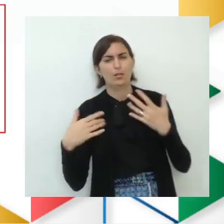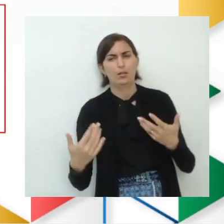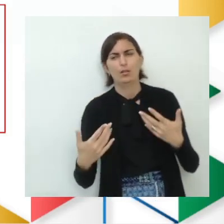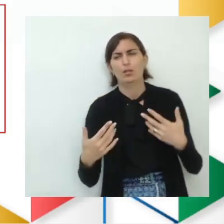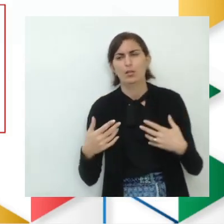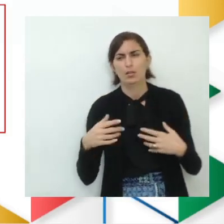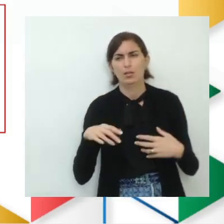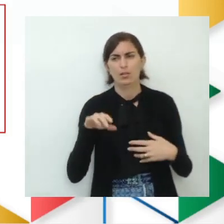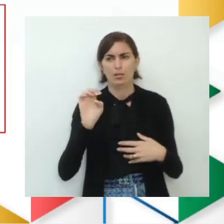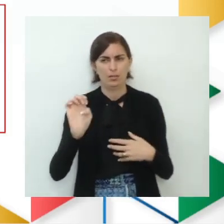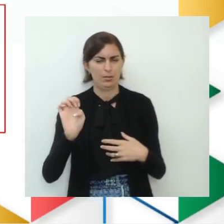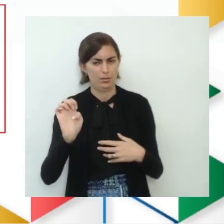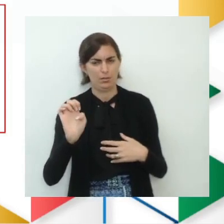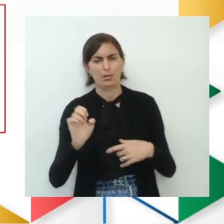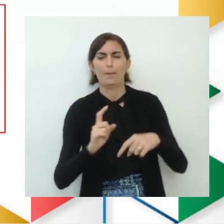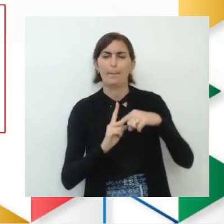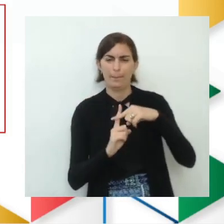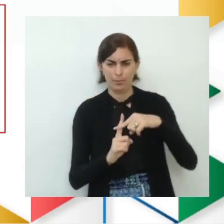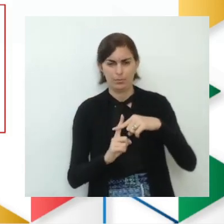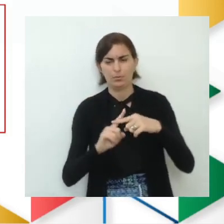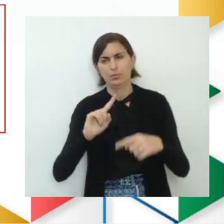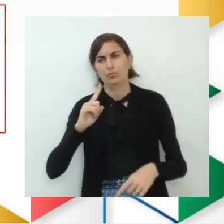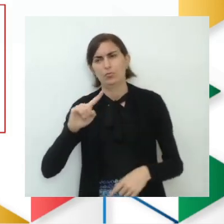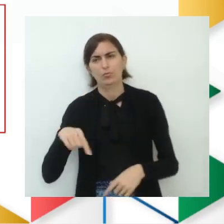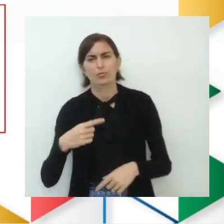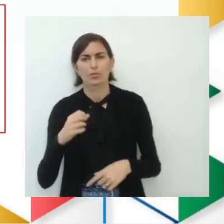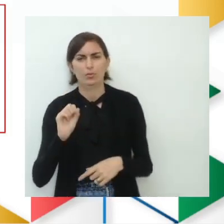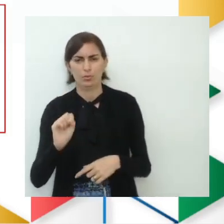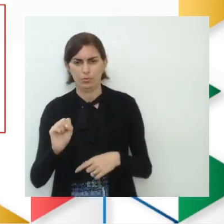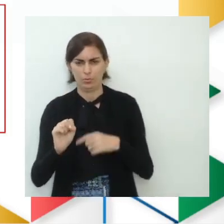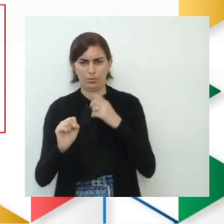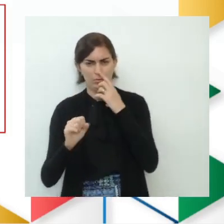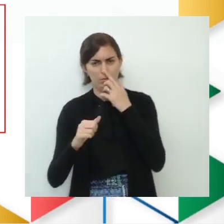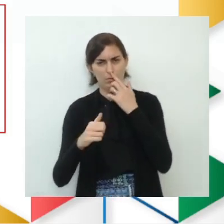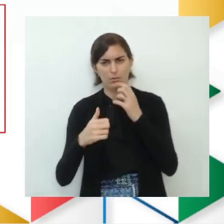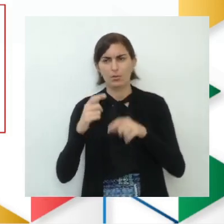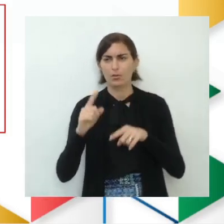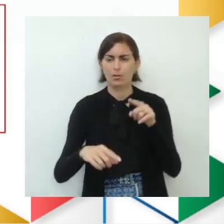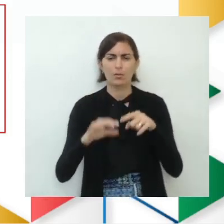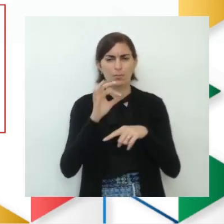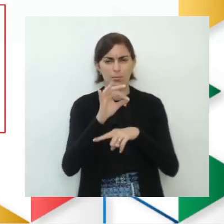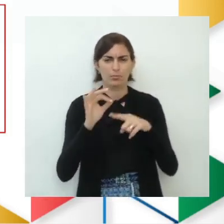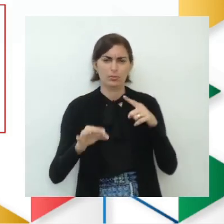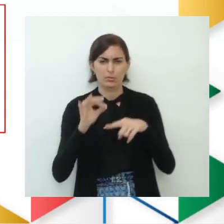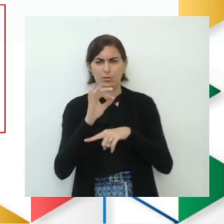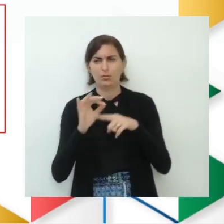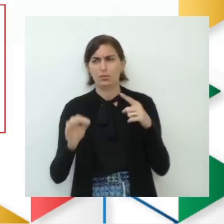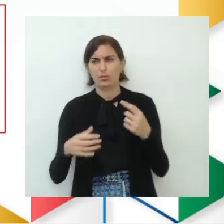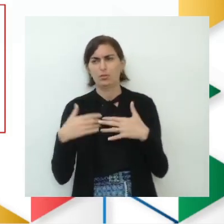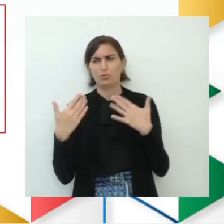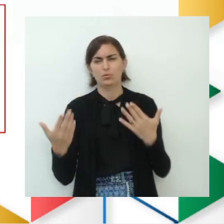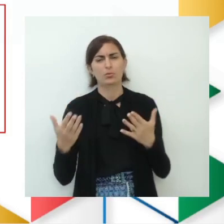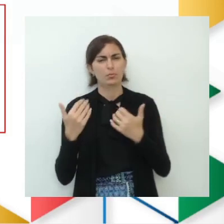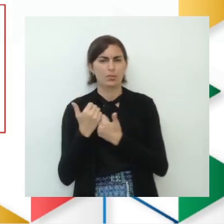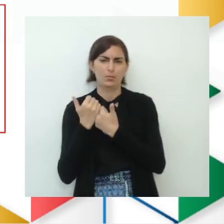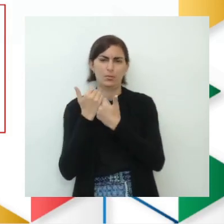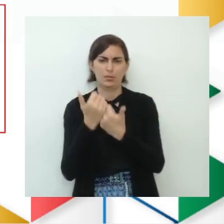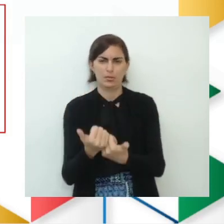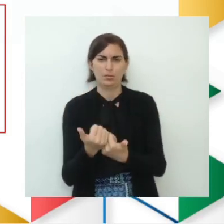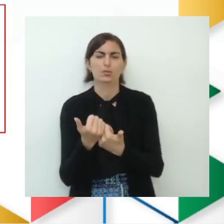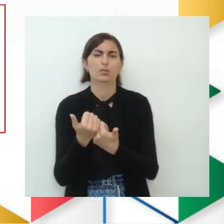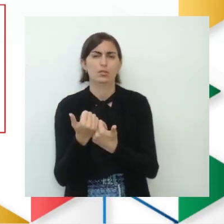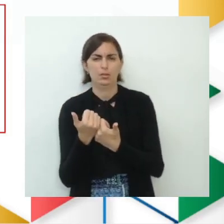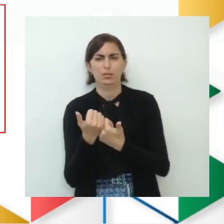Região E está positiva, 1,8. Então, essas são variações em porcentagem. Como que a gente representa,